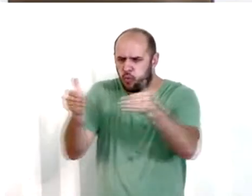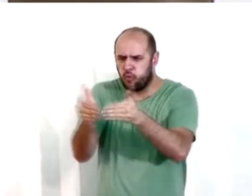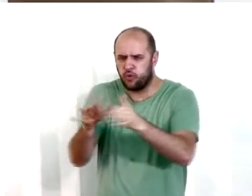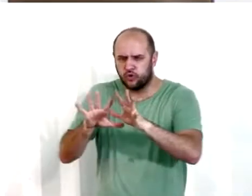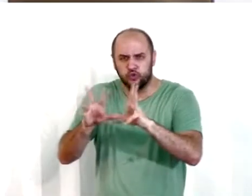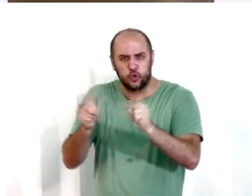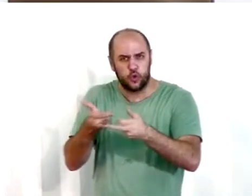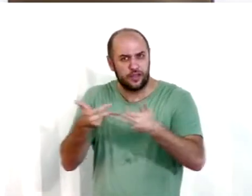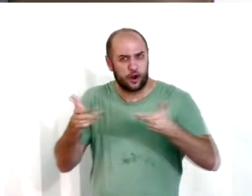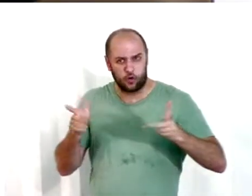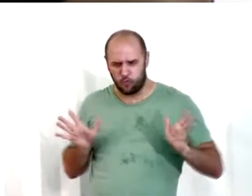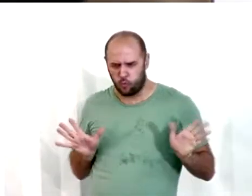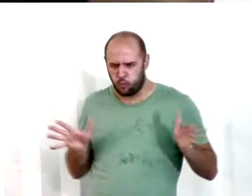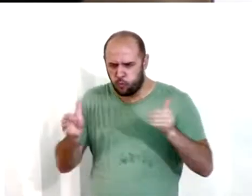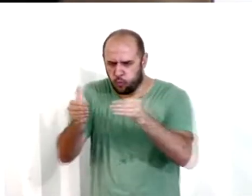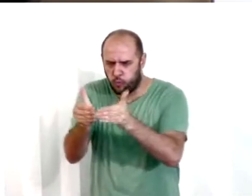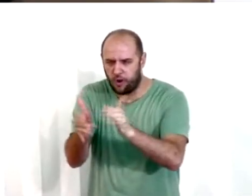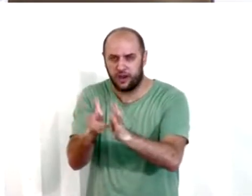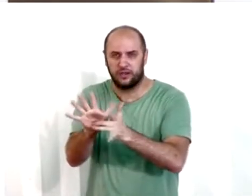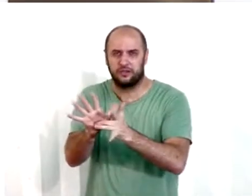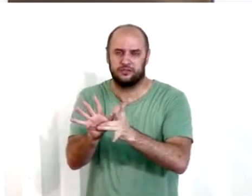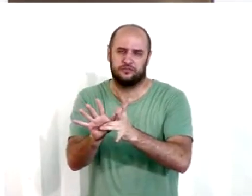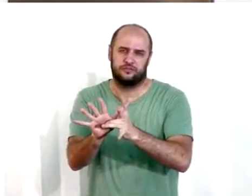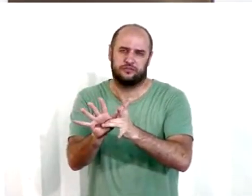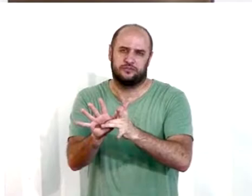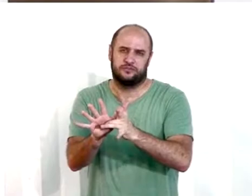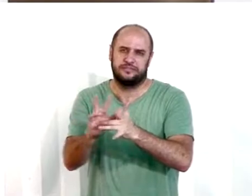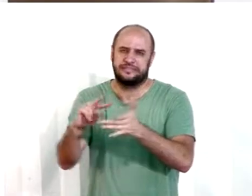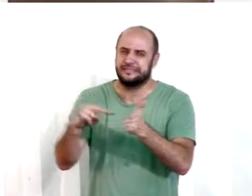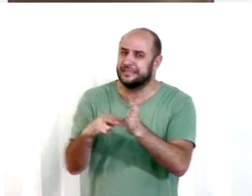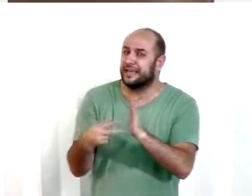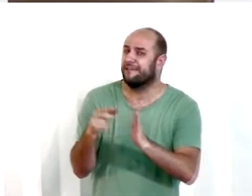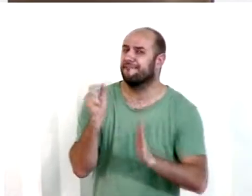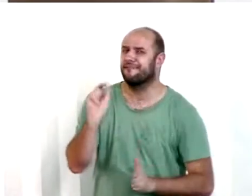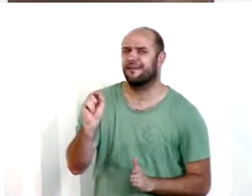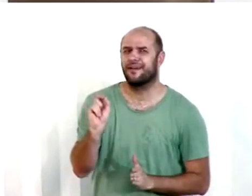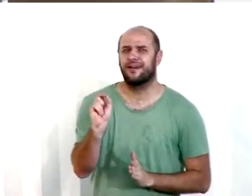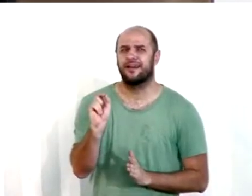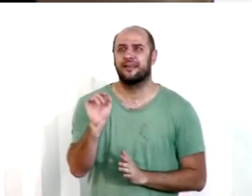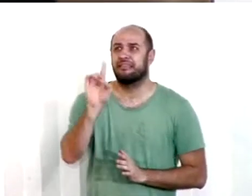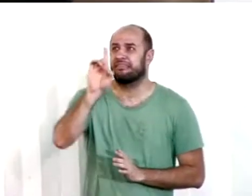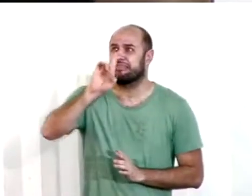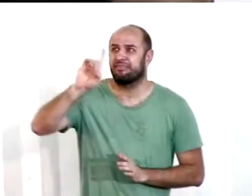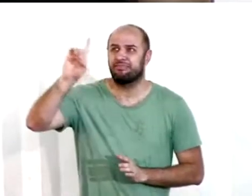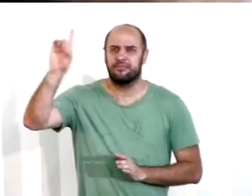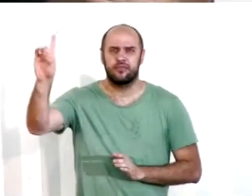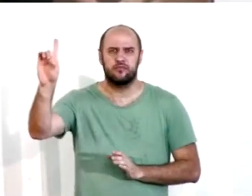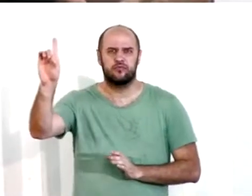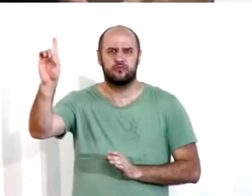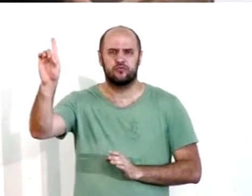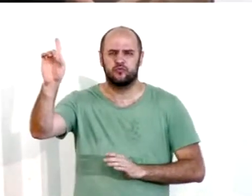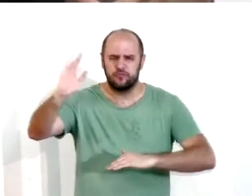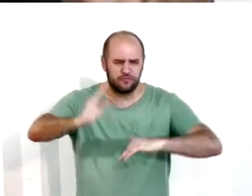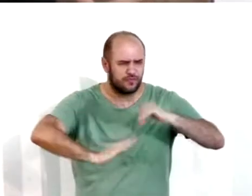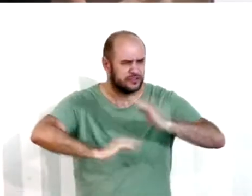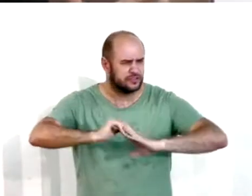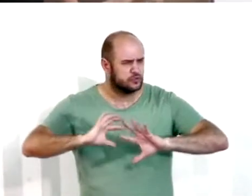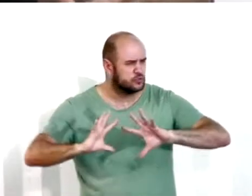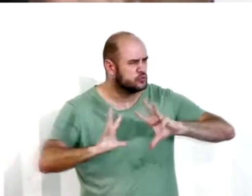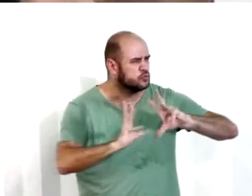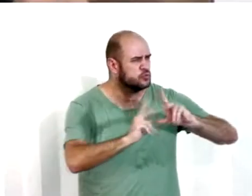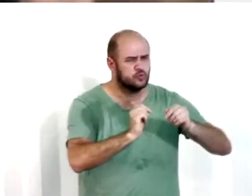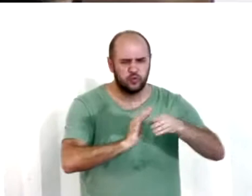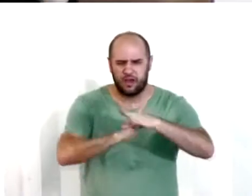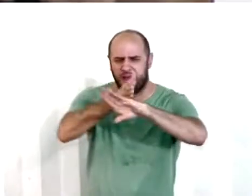que Deus, através de Cristo, vai fazer com que tudo aquilo que é realidade e que